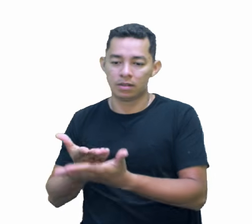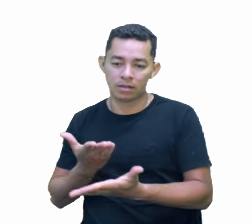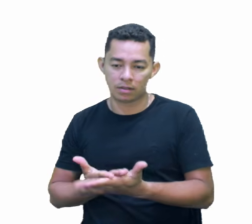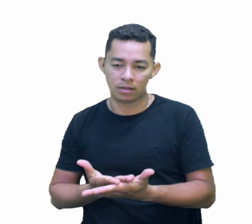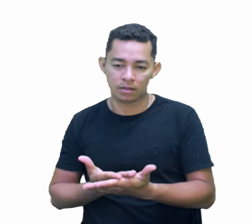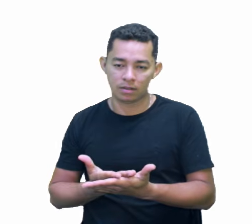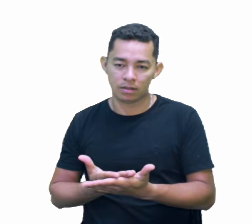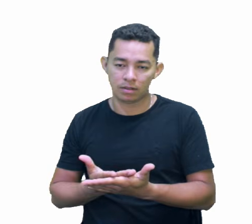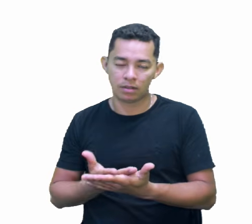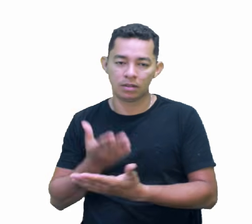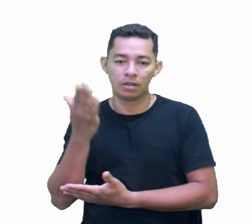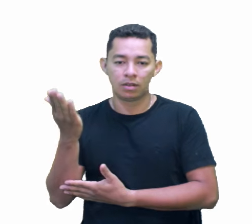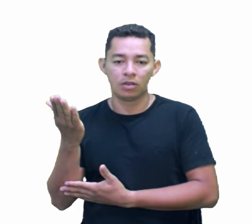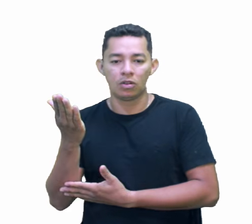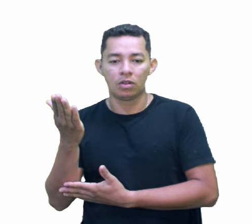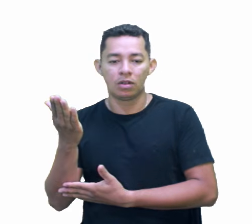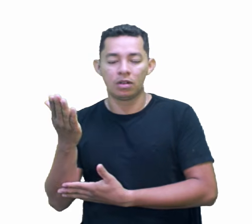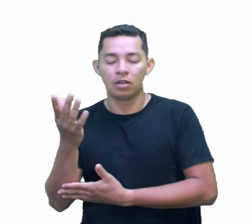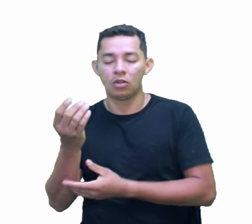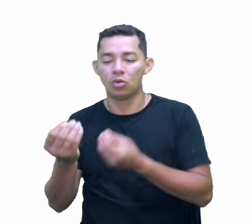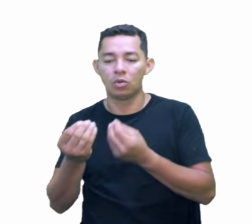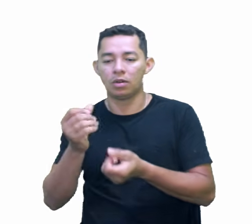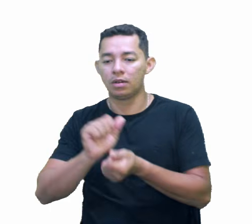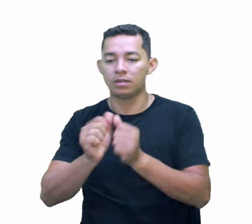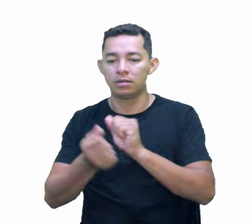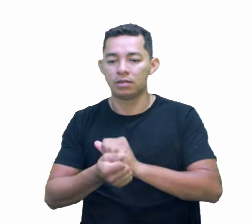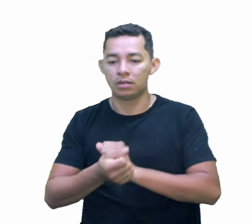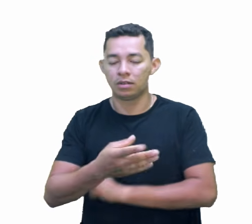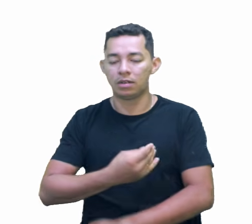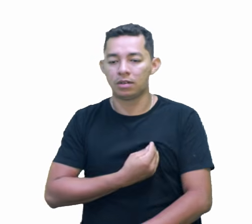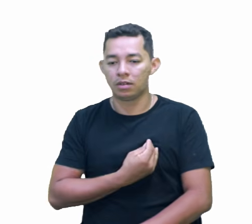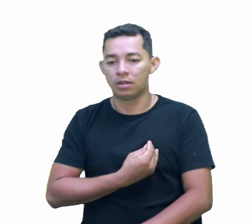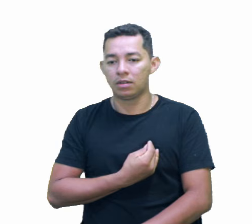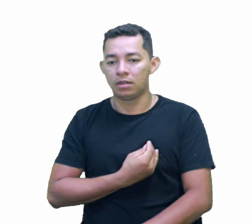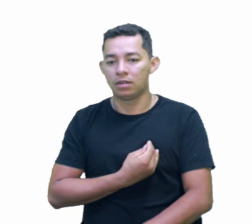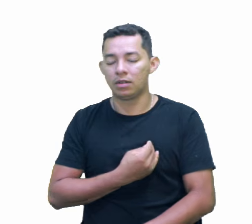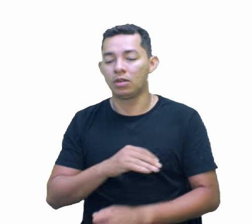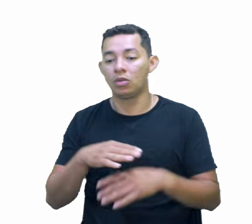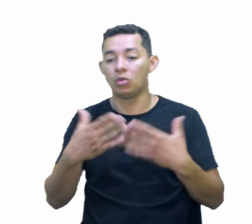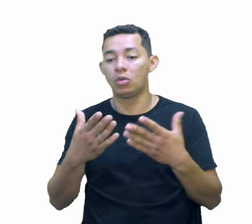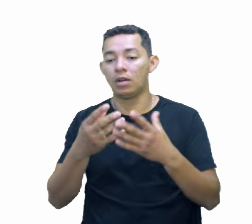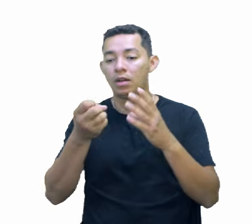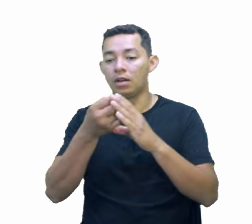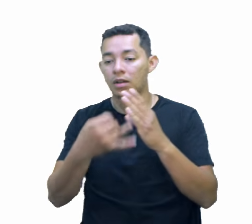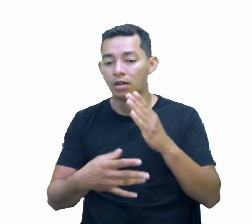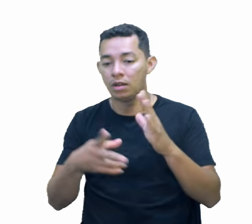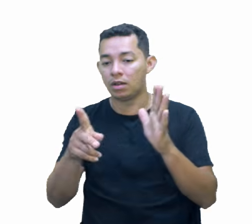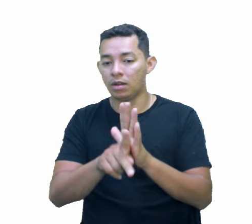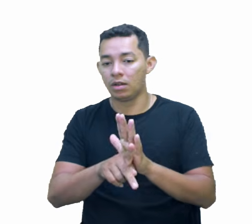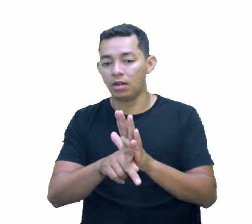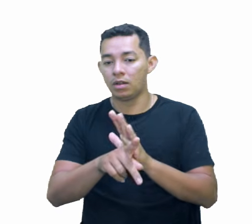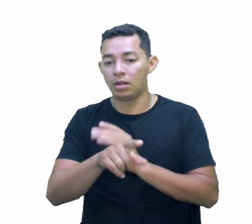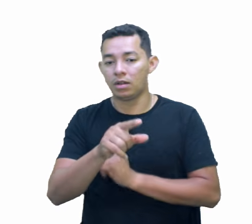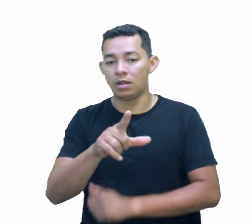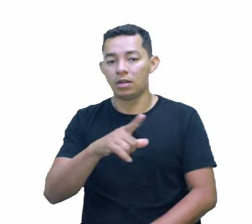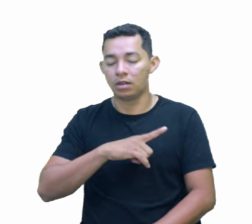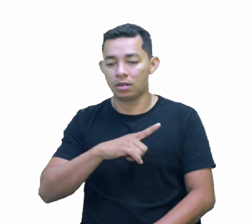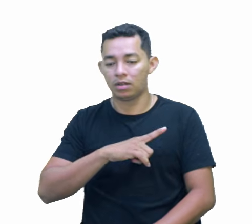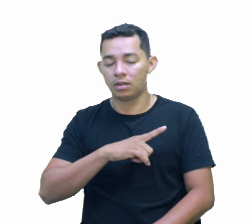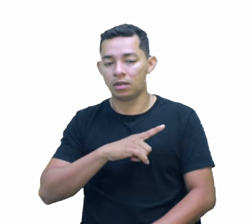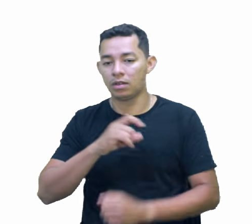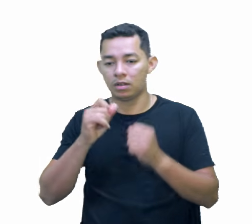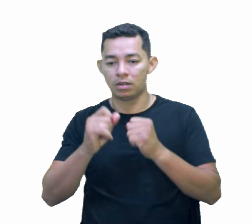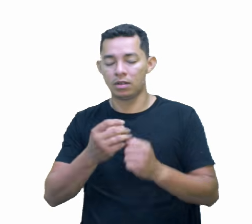como aquele indivíduo se adapta àquele ambiente. Quais são as características que ele tem que permitem